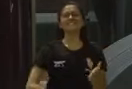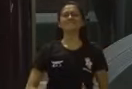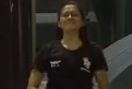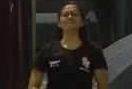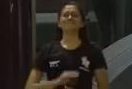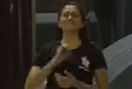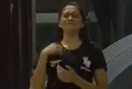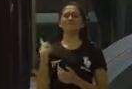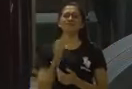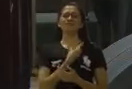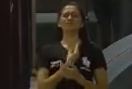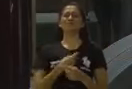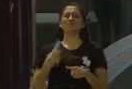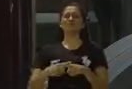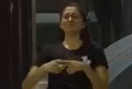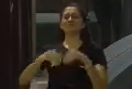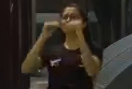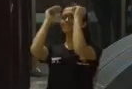vós.